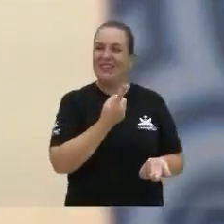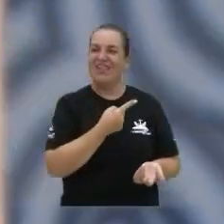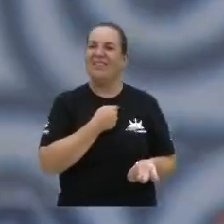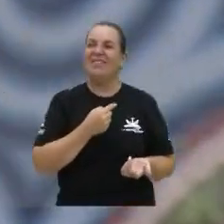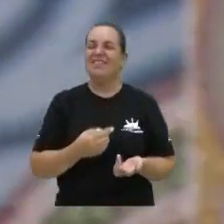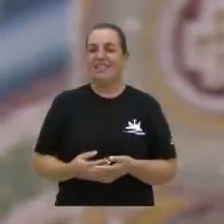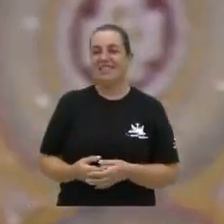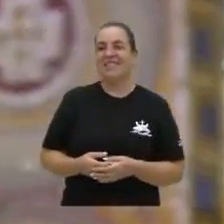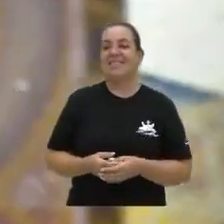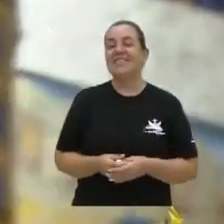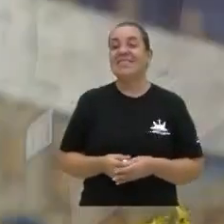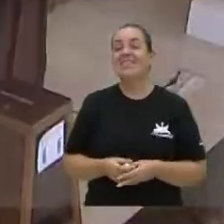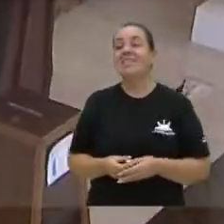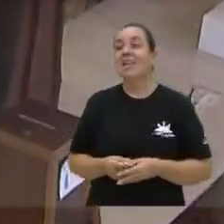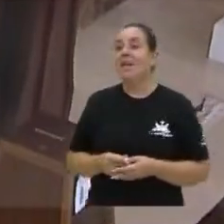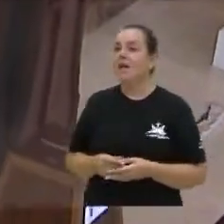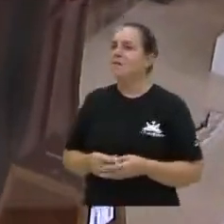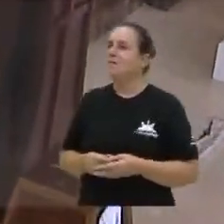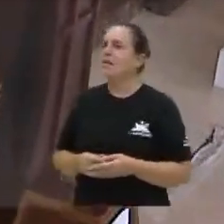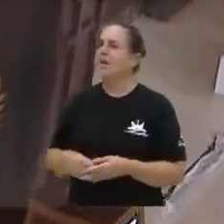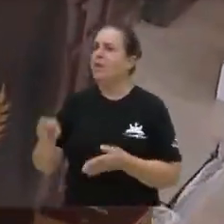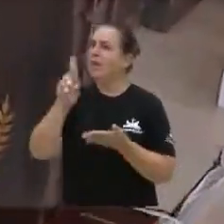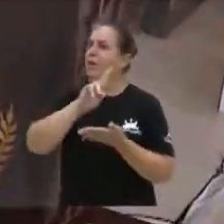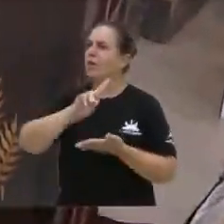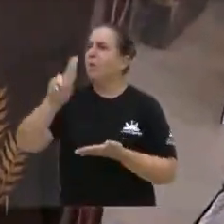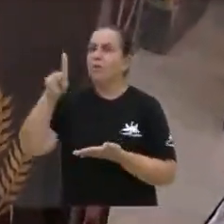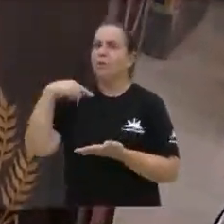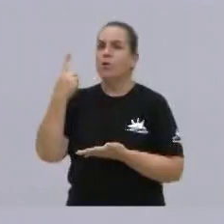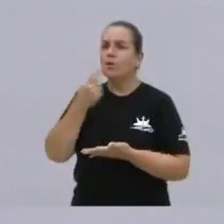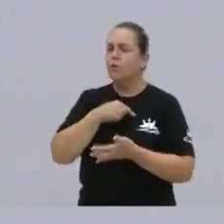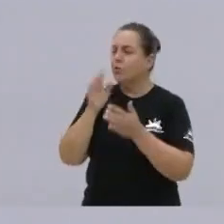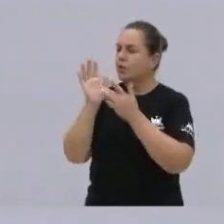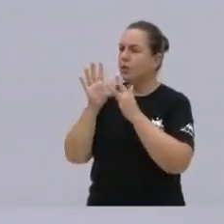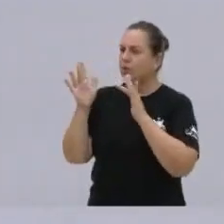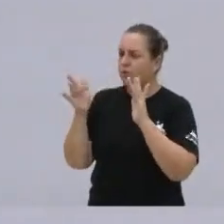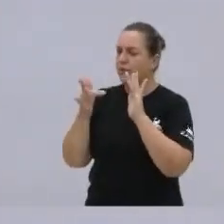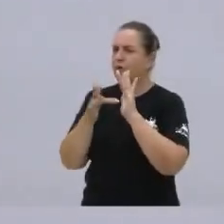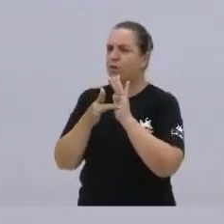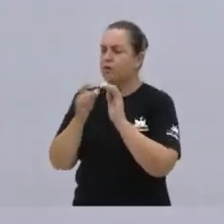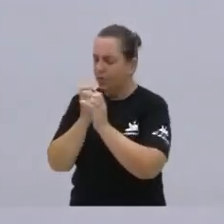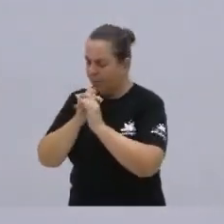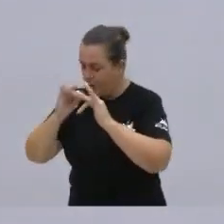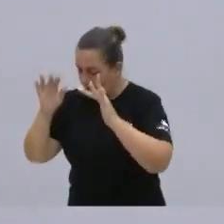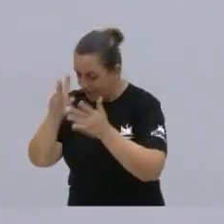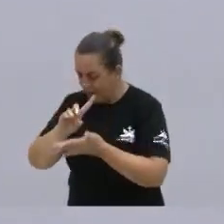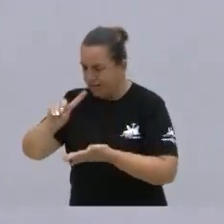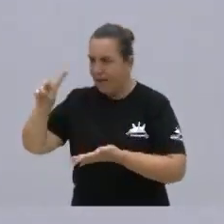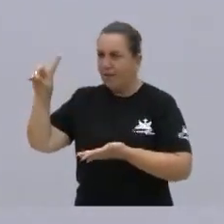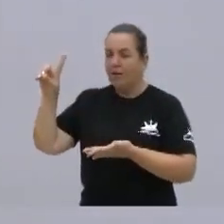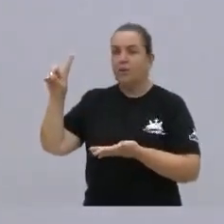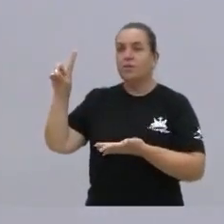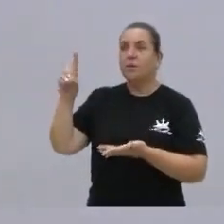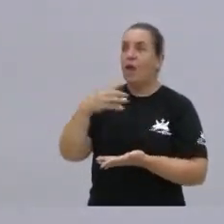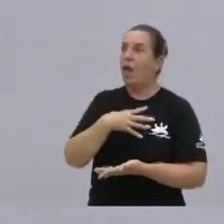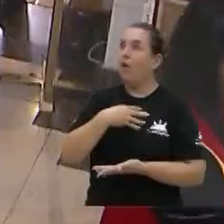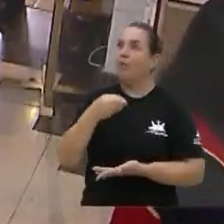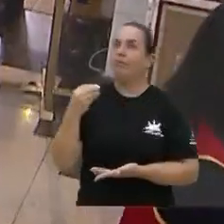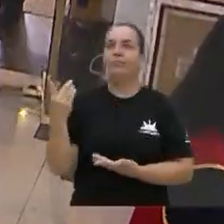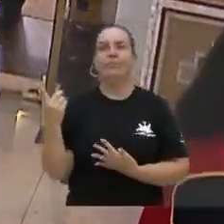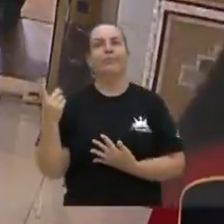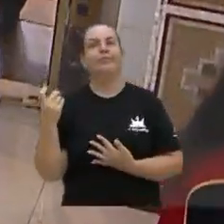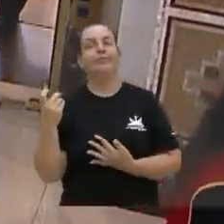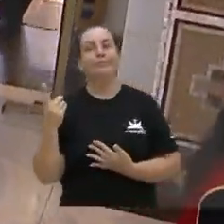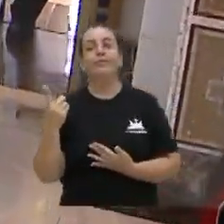todos nós. Senhor nosso Jesus Cristo, glória a Deus.